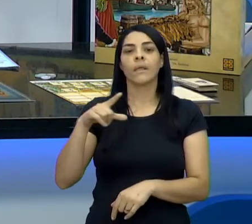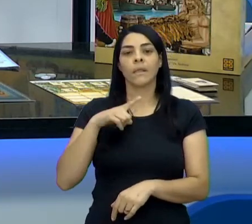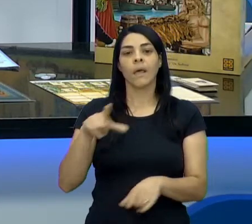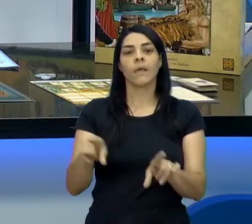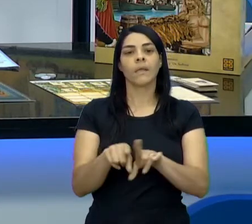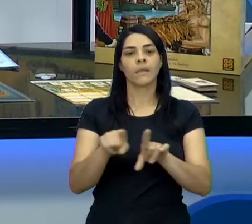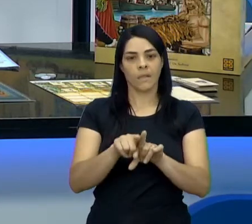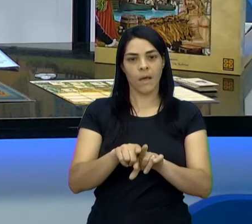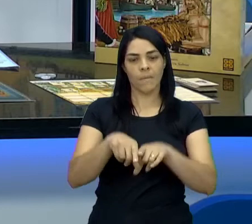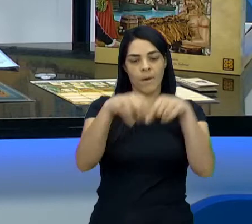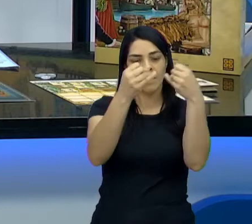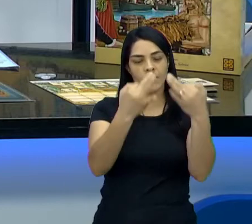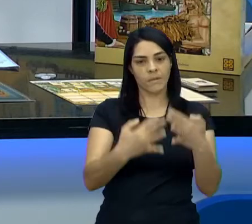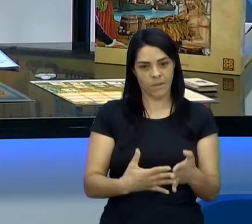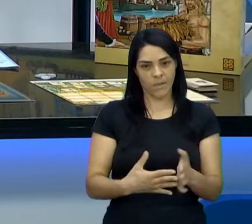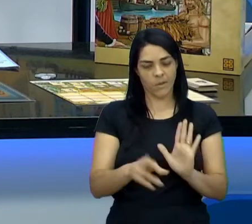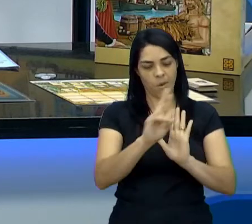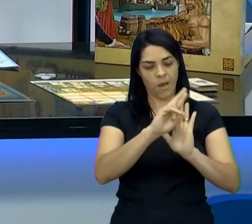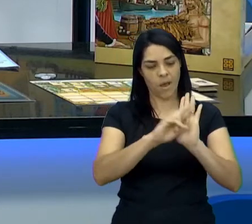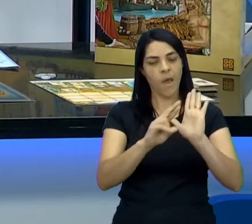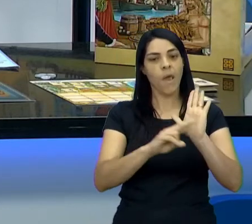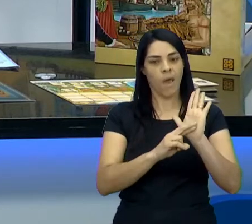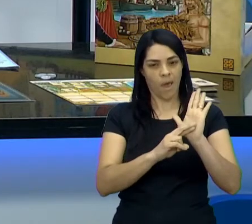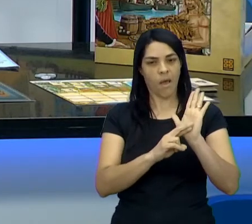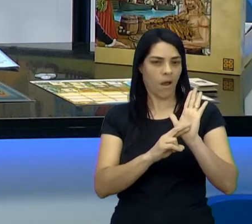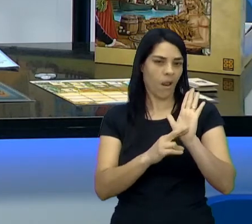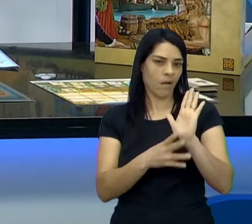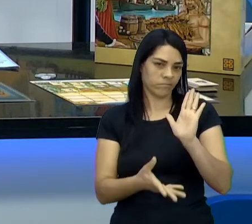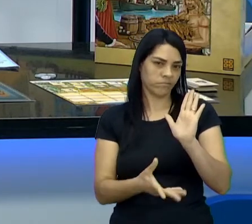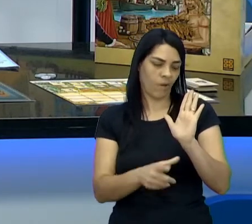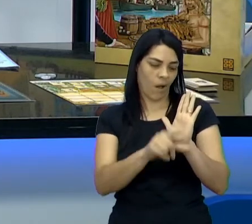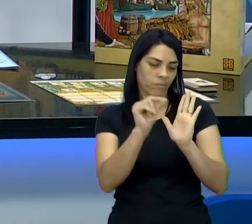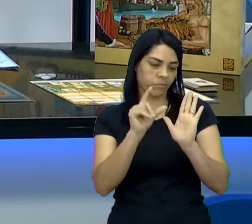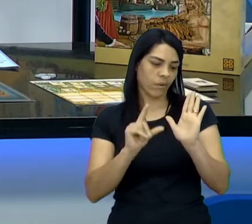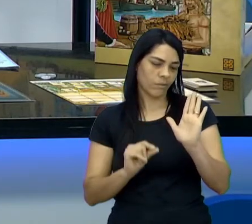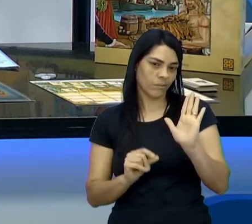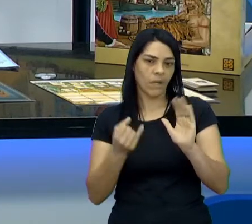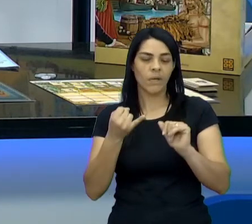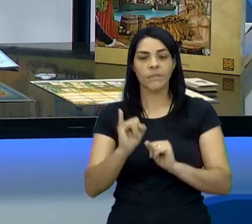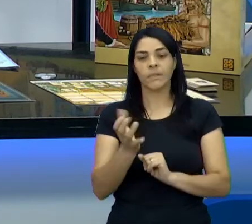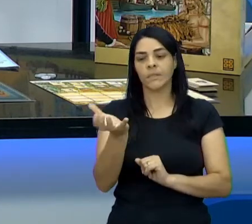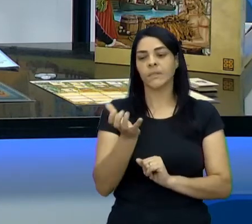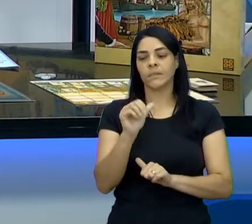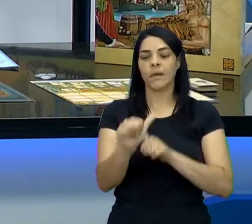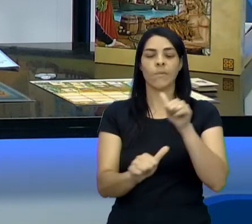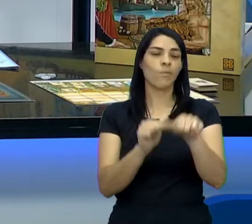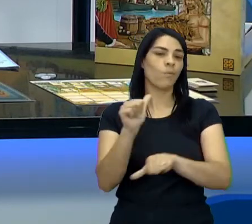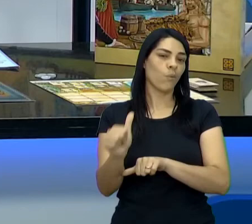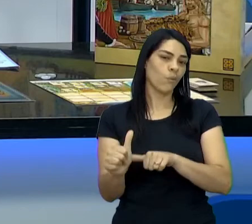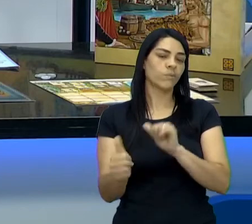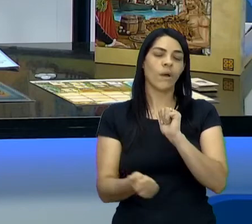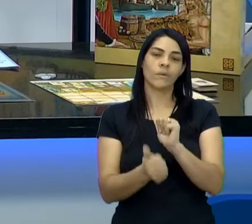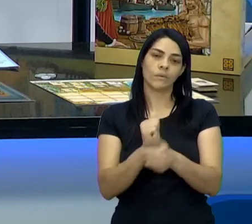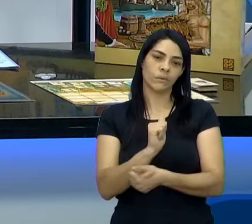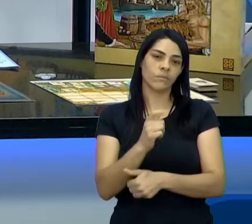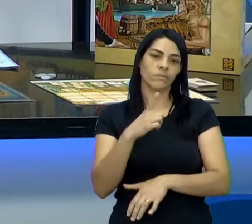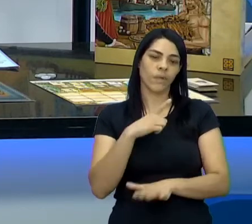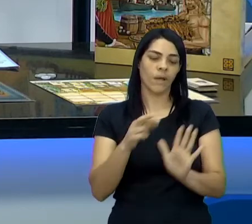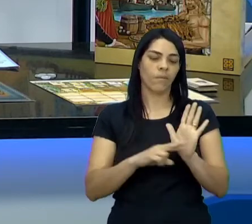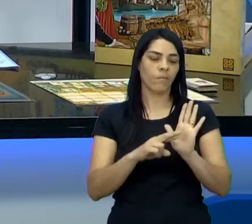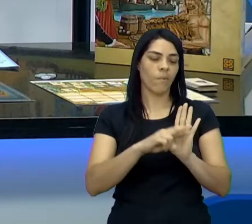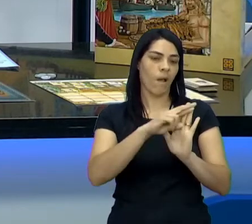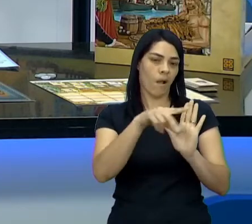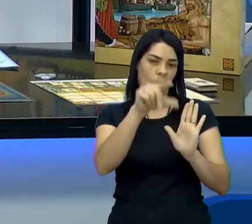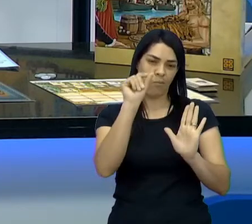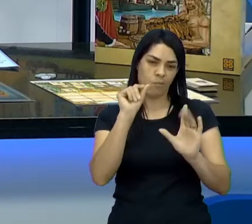regras opcionais, isso mesmo. Você quer fazer alguma mudança no jogo, então tem algumas regras